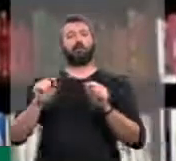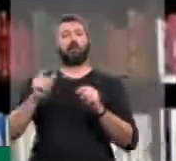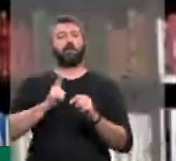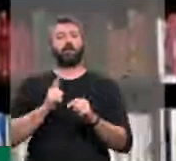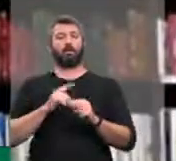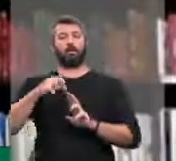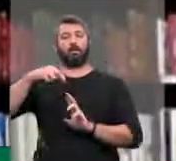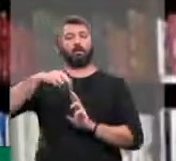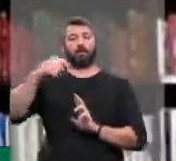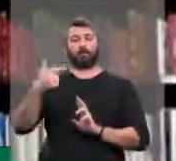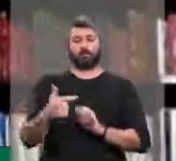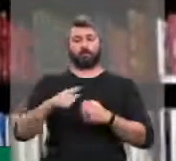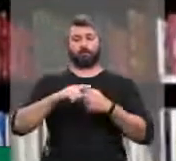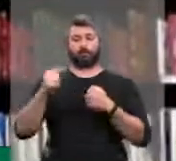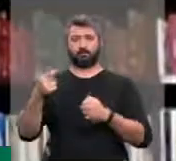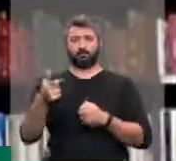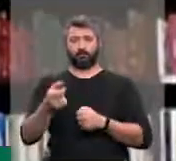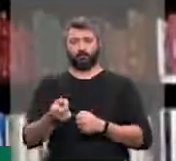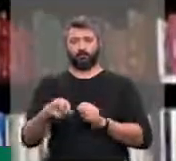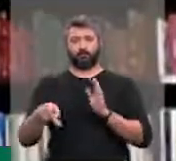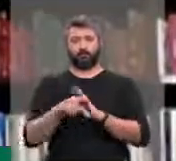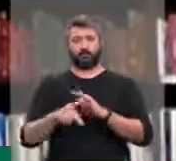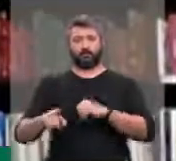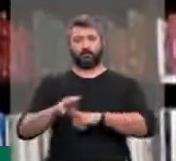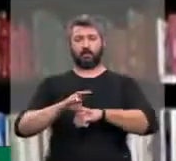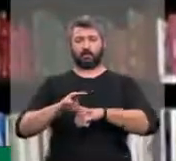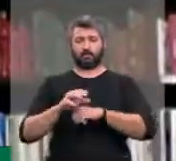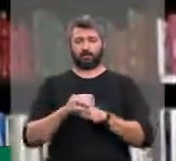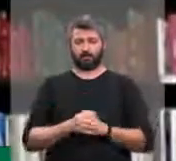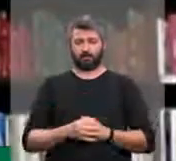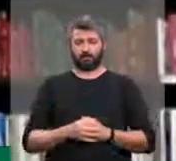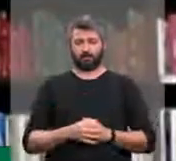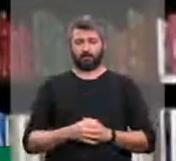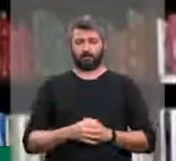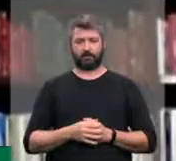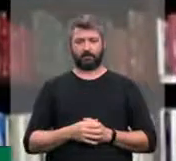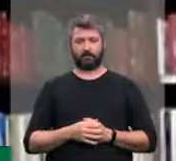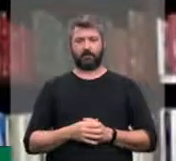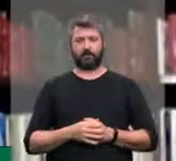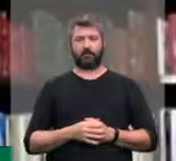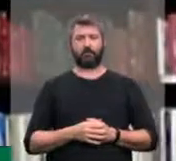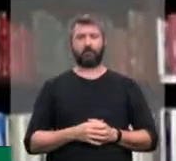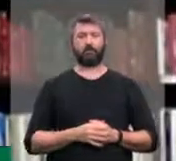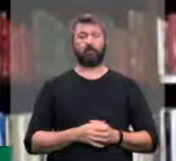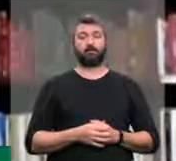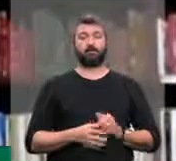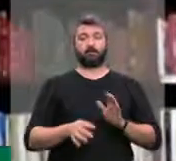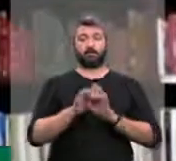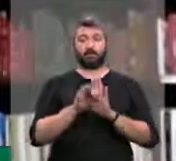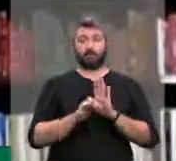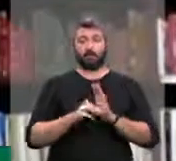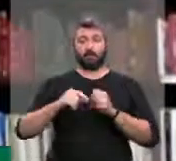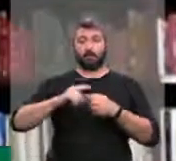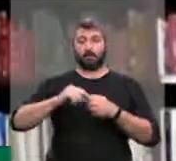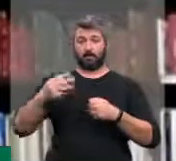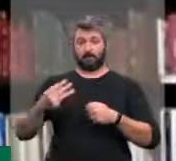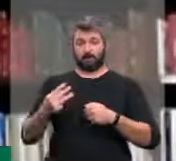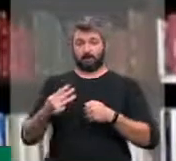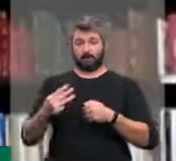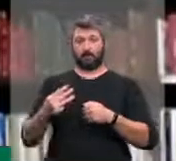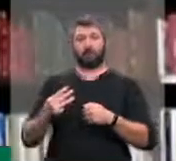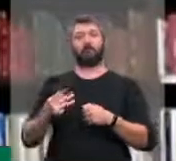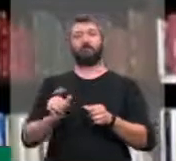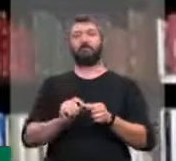previsto no parágrafo 2º do artigo 20 da Constituição Federal. A redação do artigo 3º do substitutivo